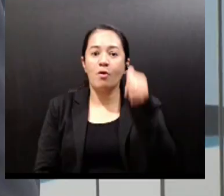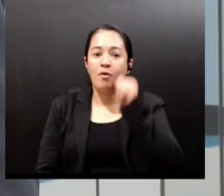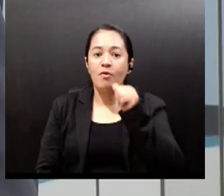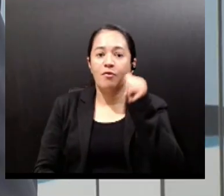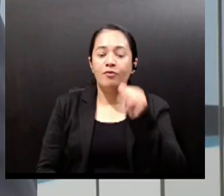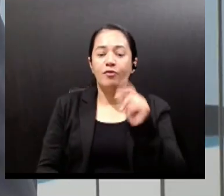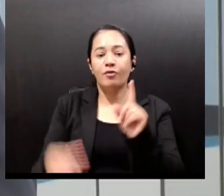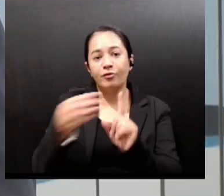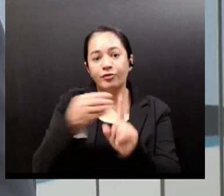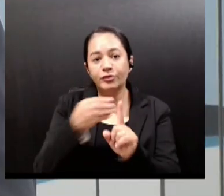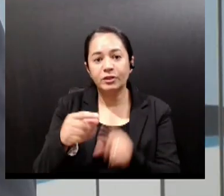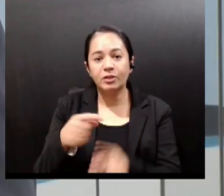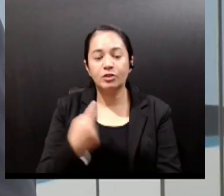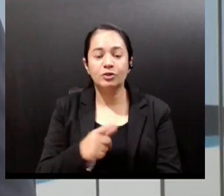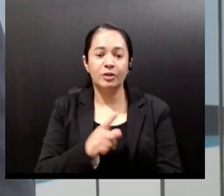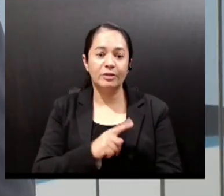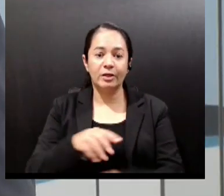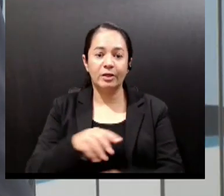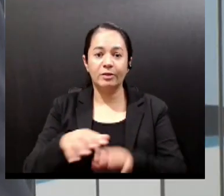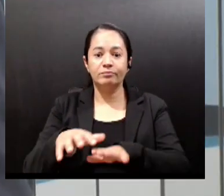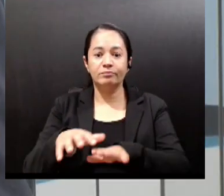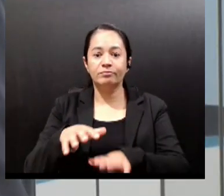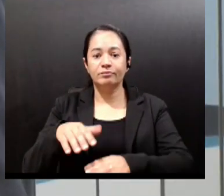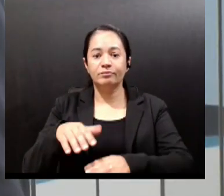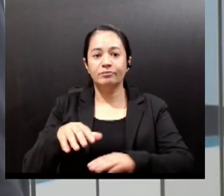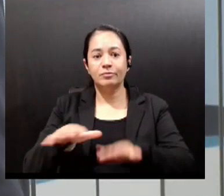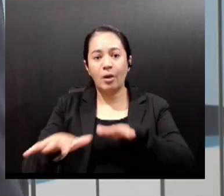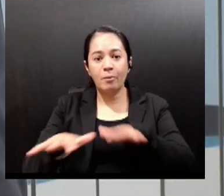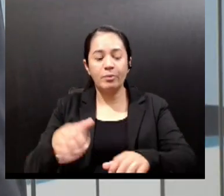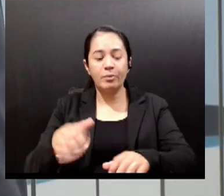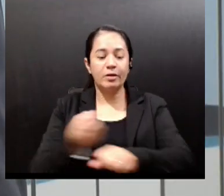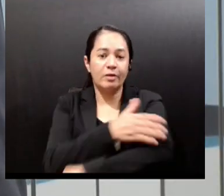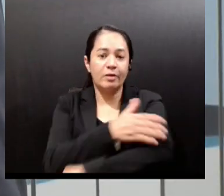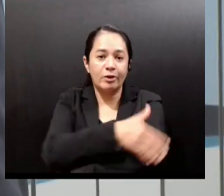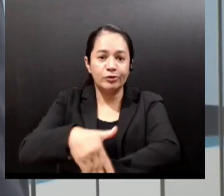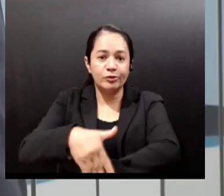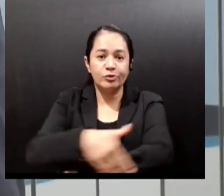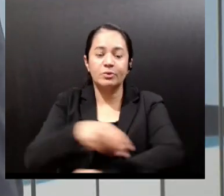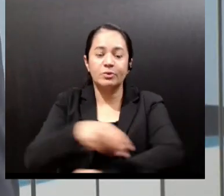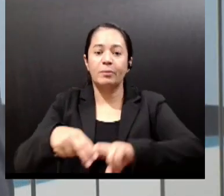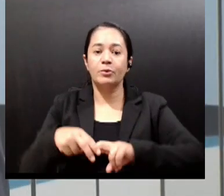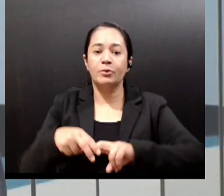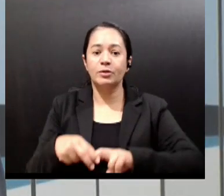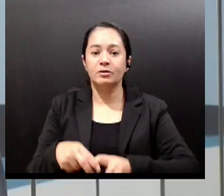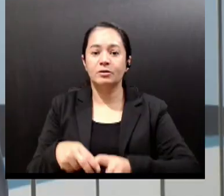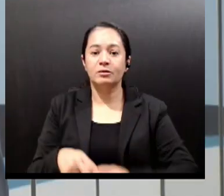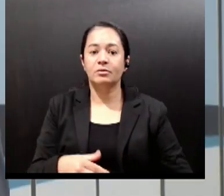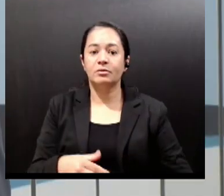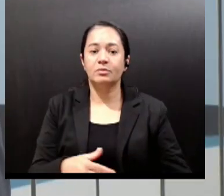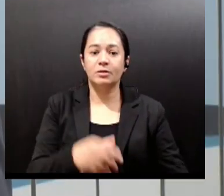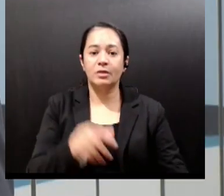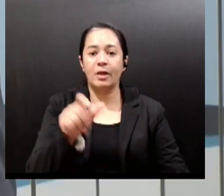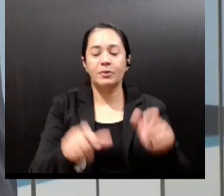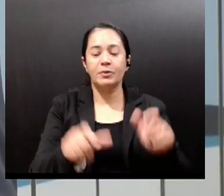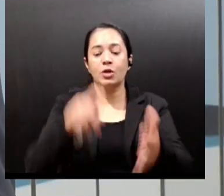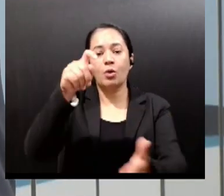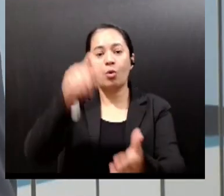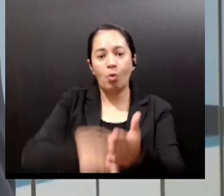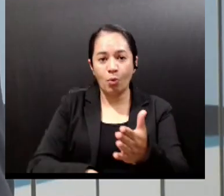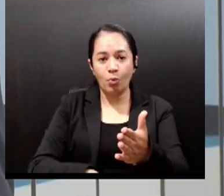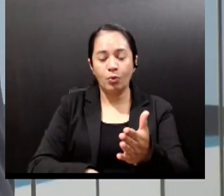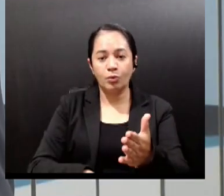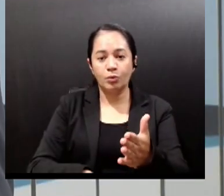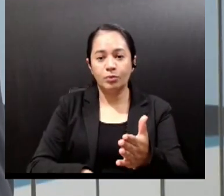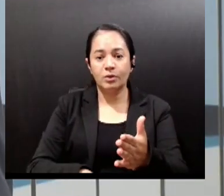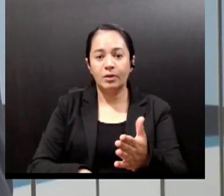na mobilidade urbana. Então, ele acaba sendo um público que acaba contratando para ficar livre.